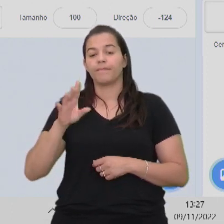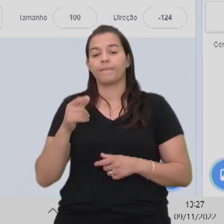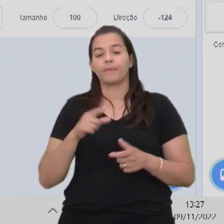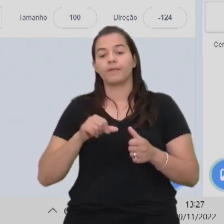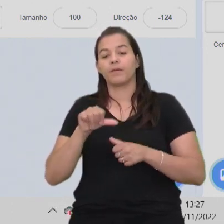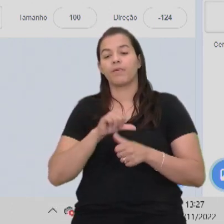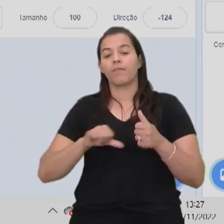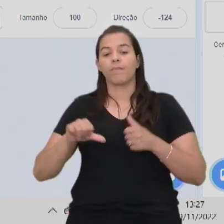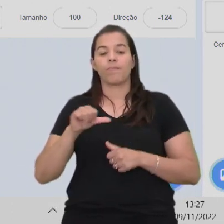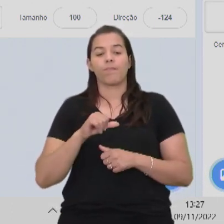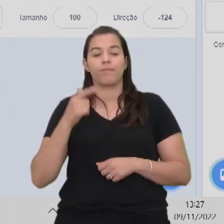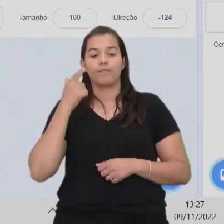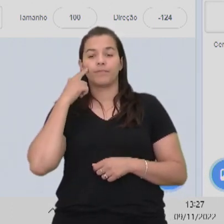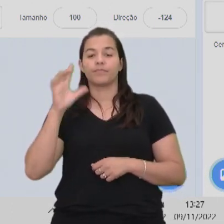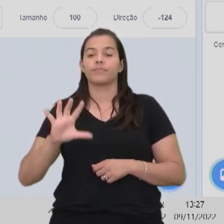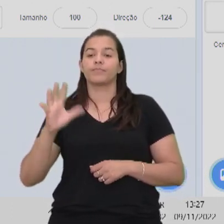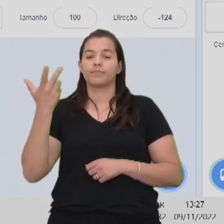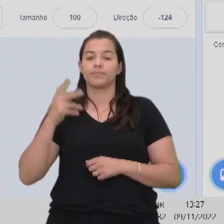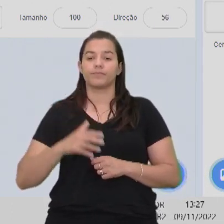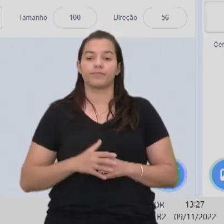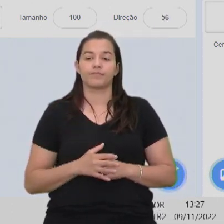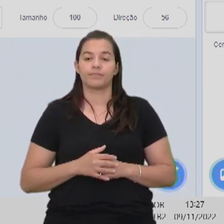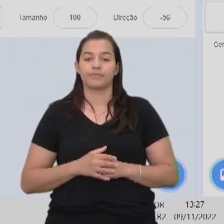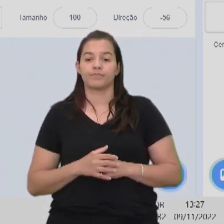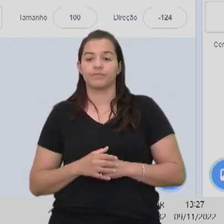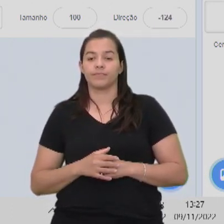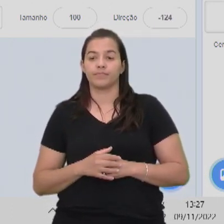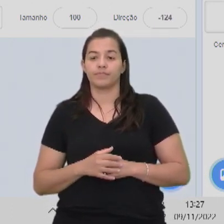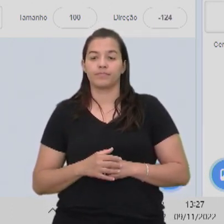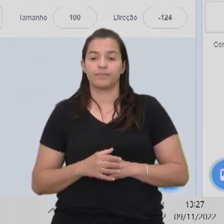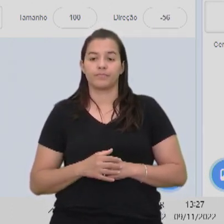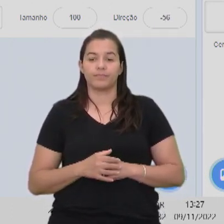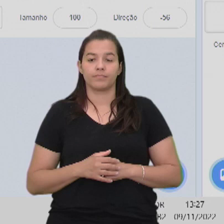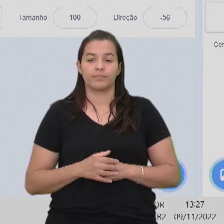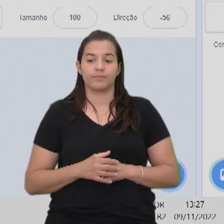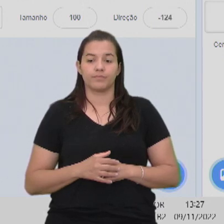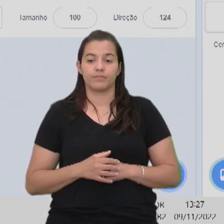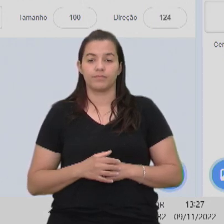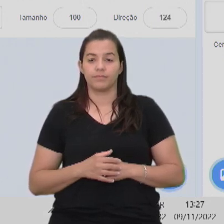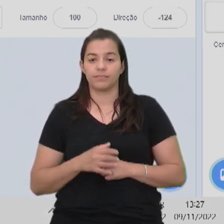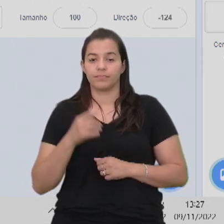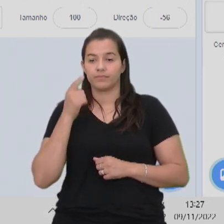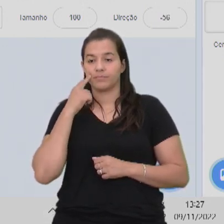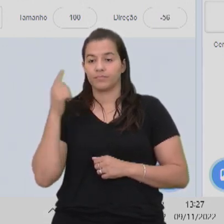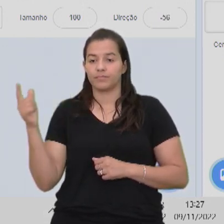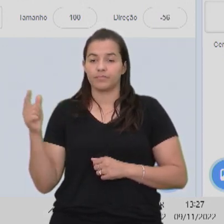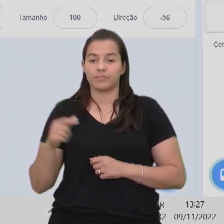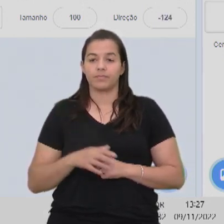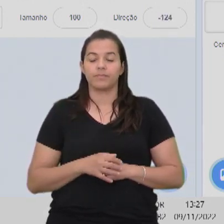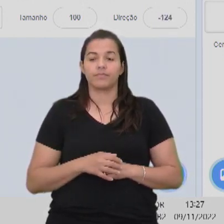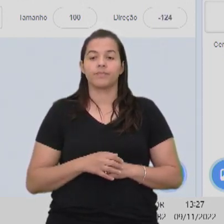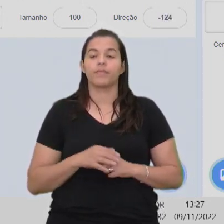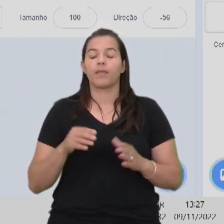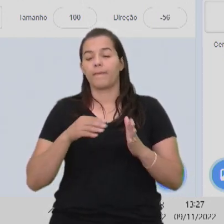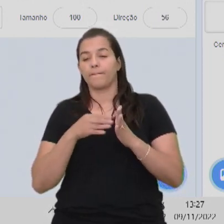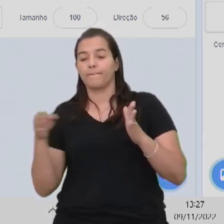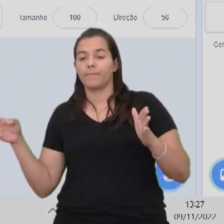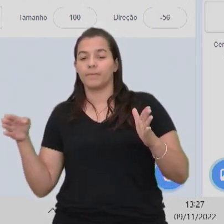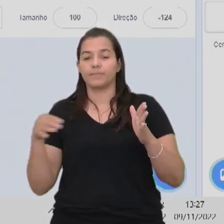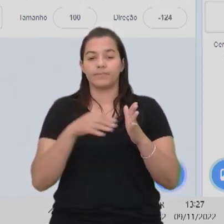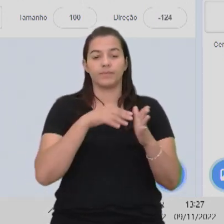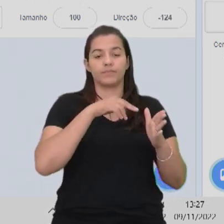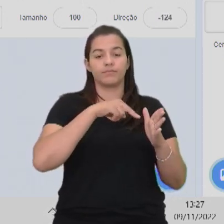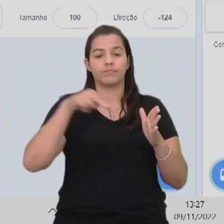deixar desse jeito sem o gire. Vamos ver o que acontece? Ó o meu gatinho, olha que legal. Ele bate na borda, ele vai mudando